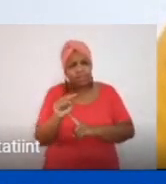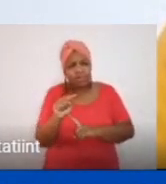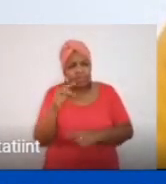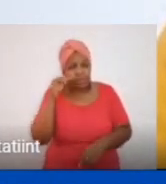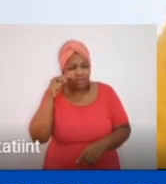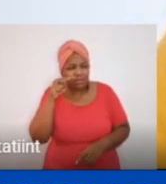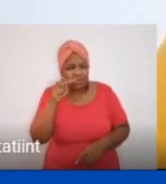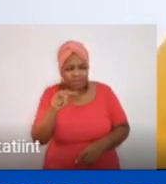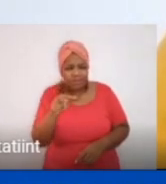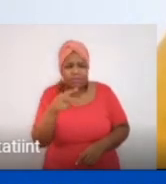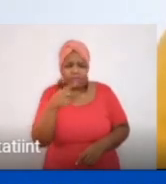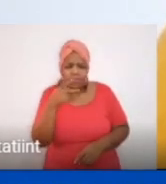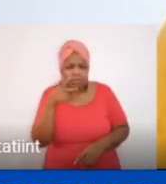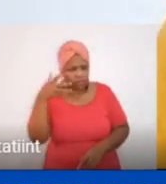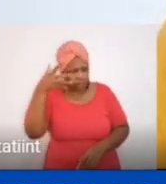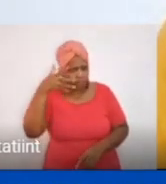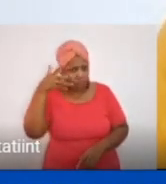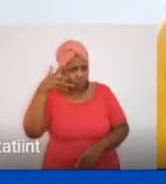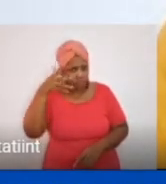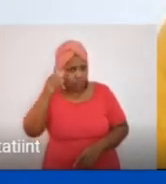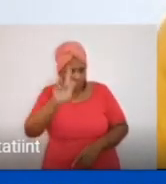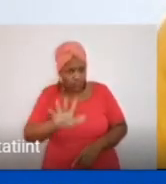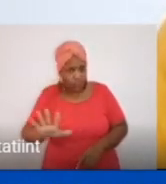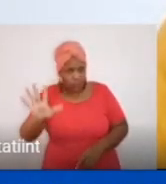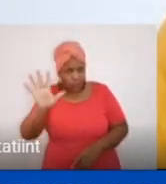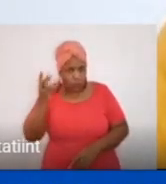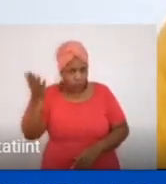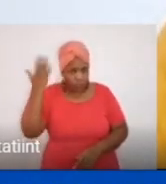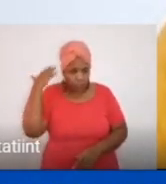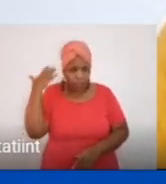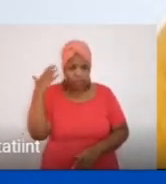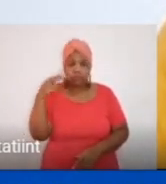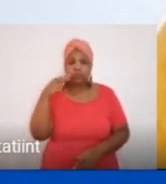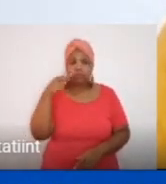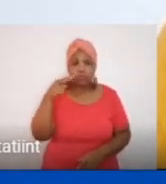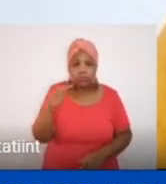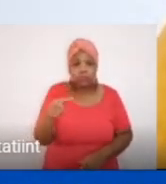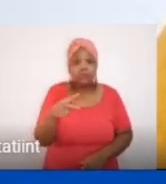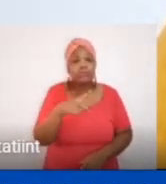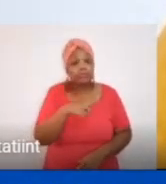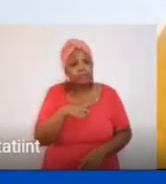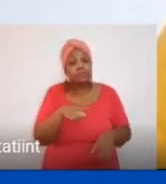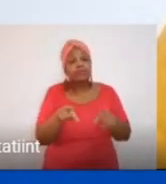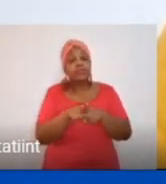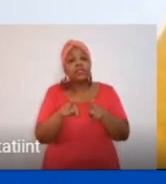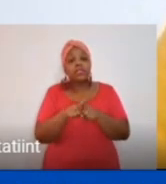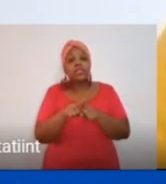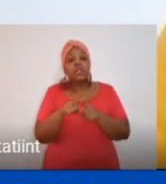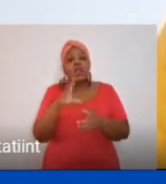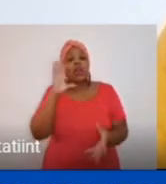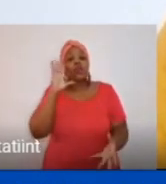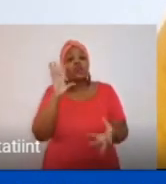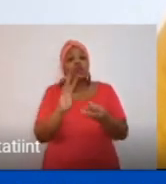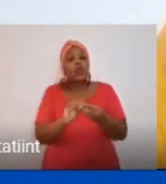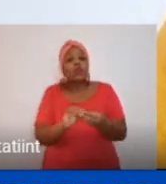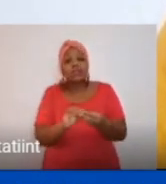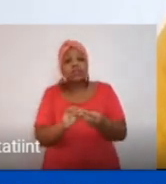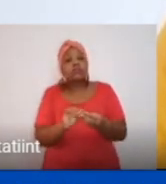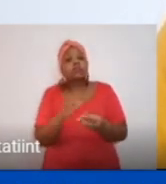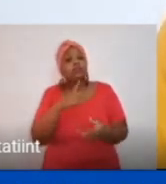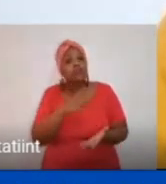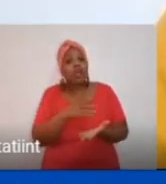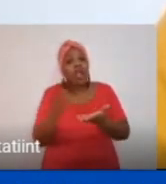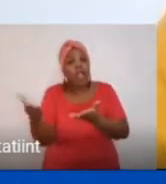política de drogas em geral e propor saídas que atendam a população negra a partir